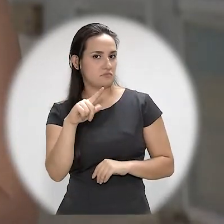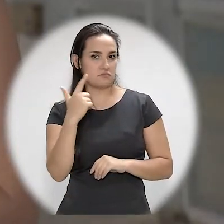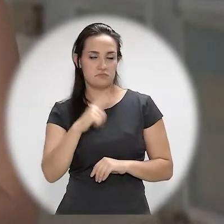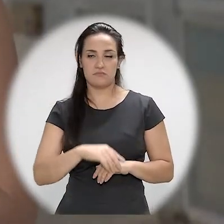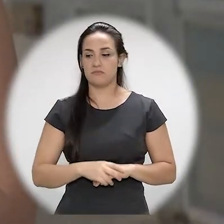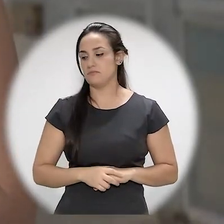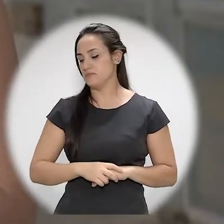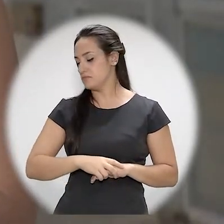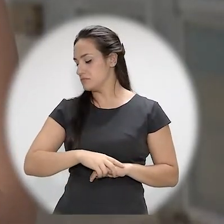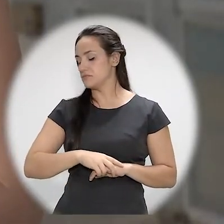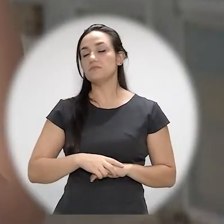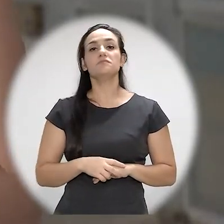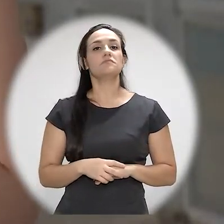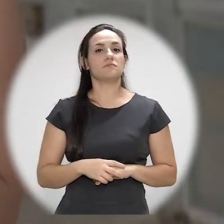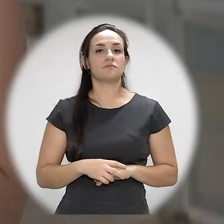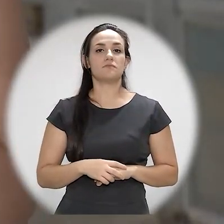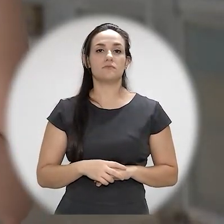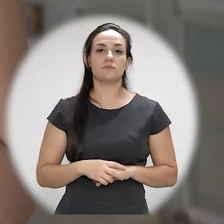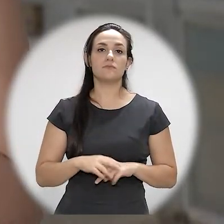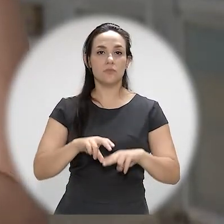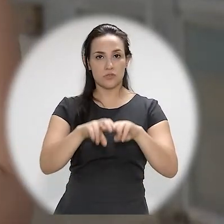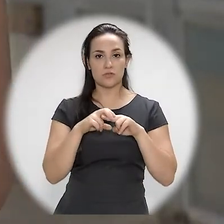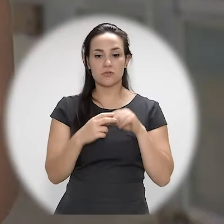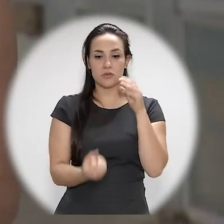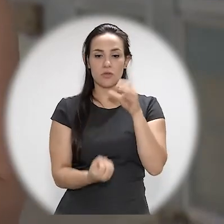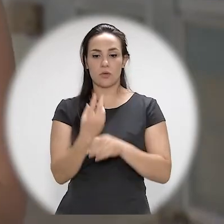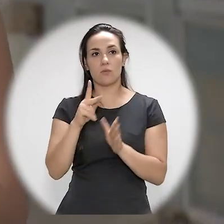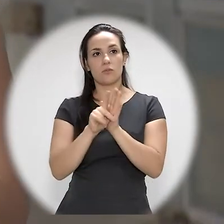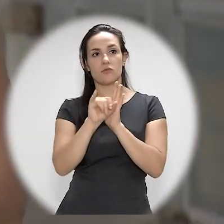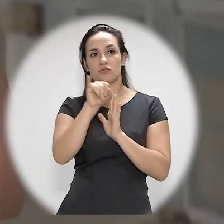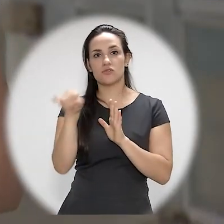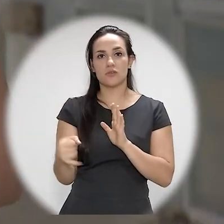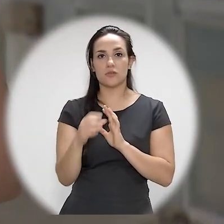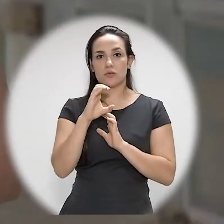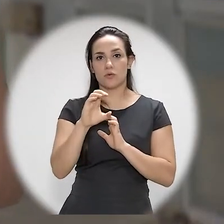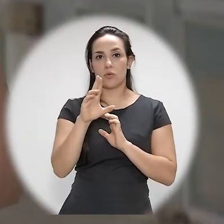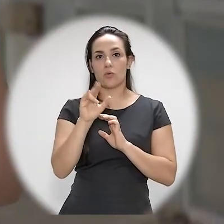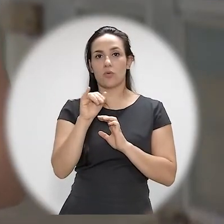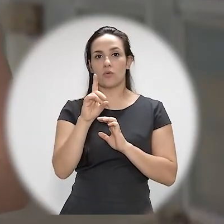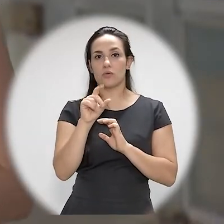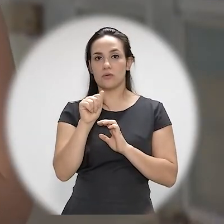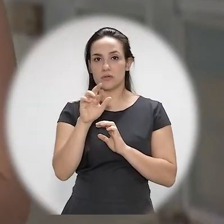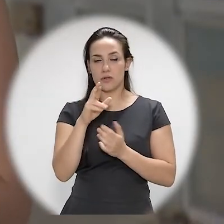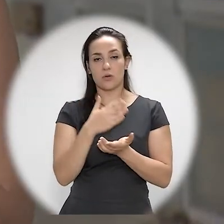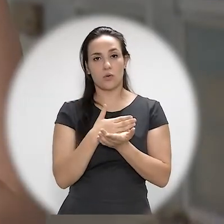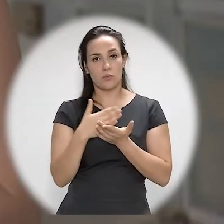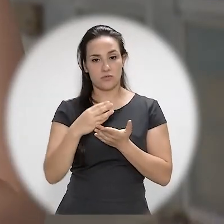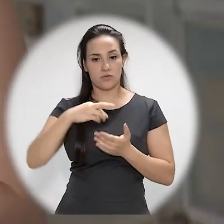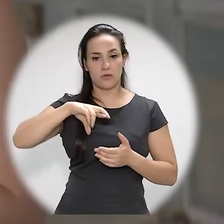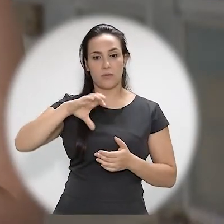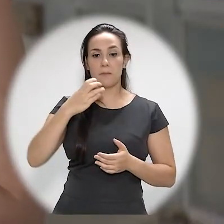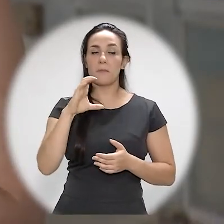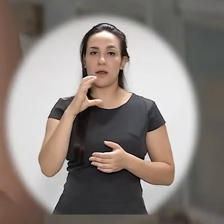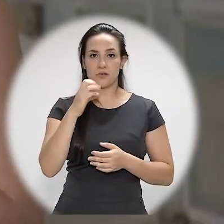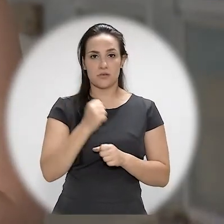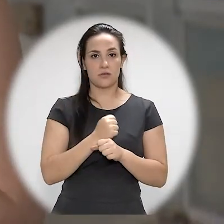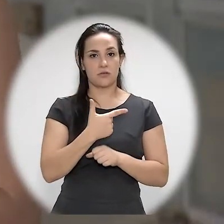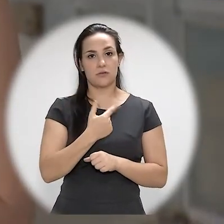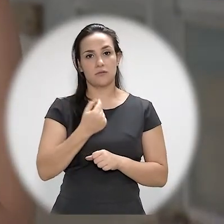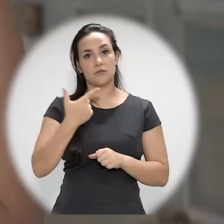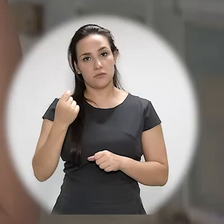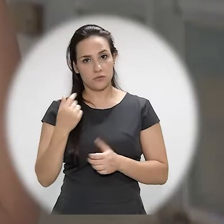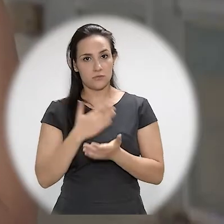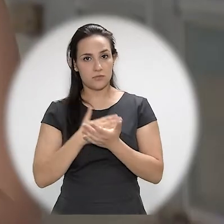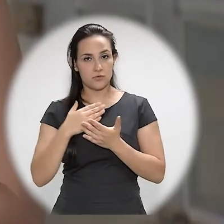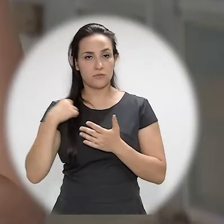eles não estavam acostumados. Então a gente idealizou o projeto Cuidar. E aí ele funciona desde março do